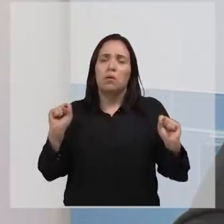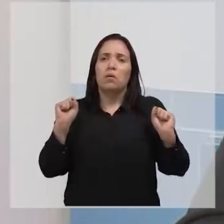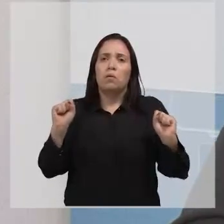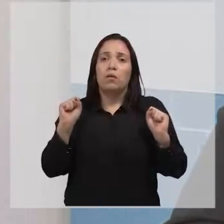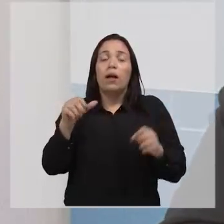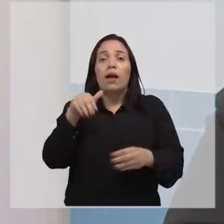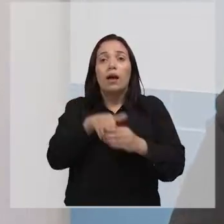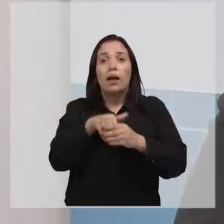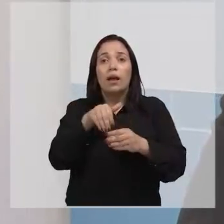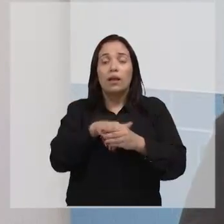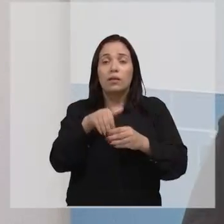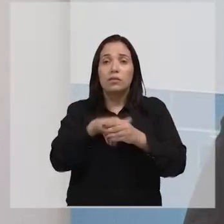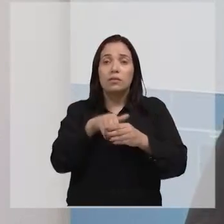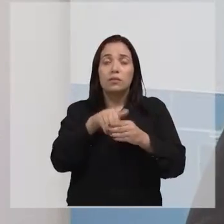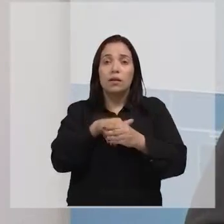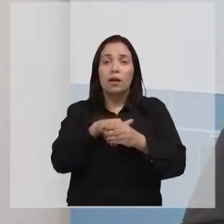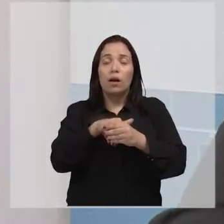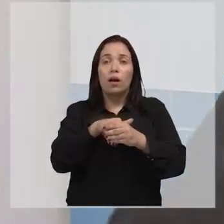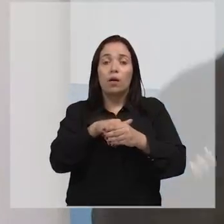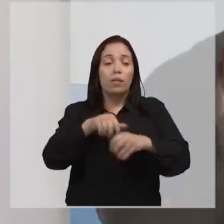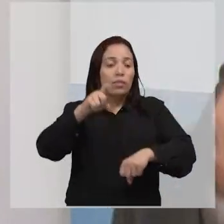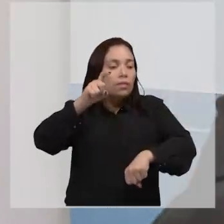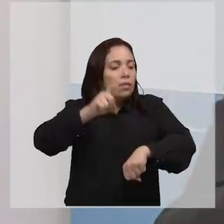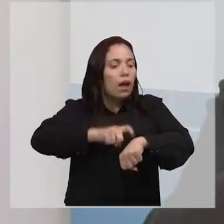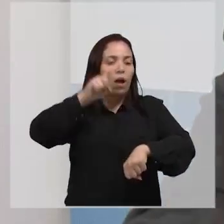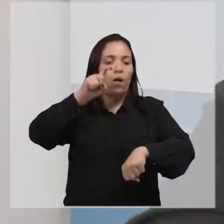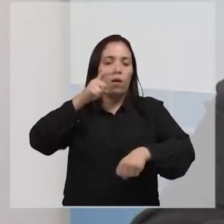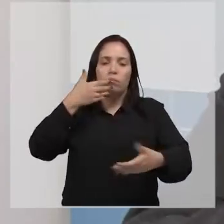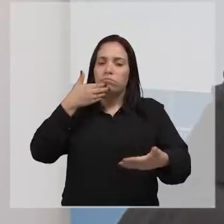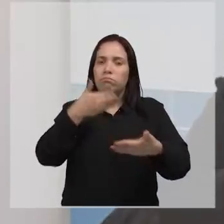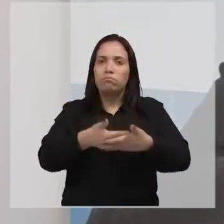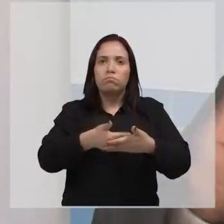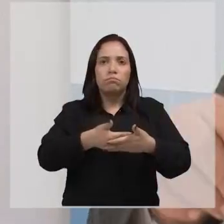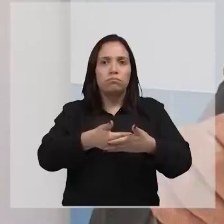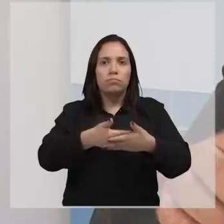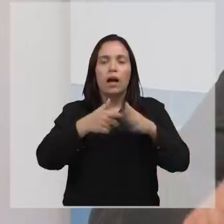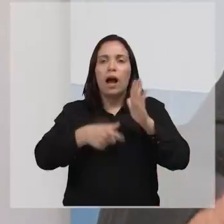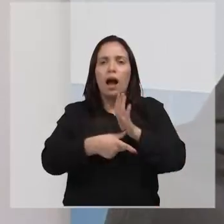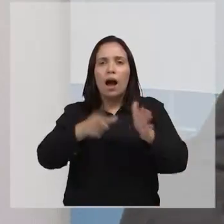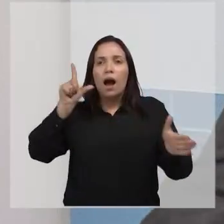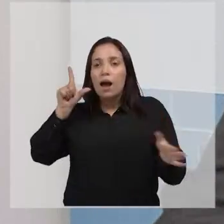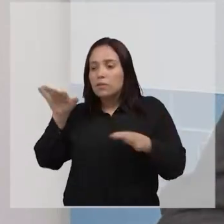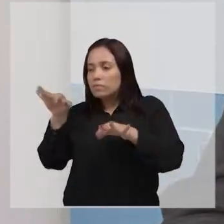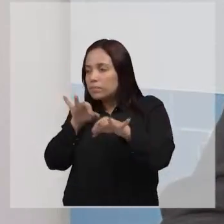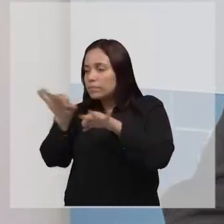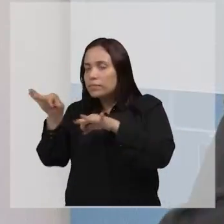concorda? Eleição é uma coisa que se define na hora certa. Se conversa tudo antes, mas